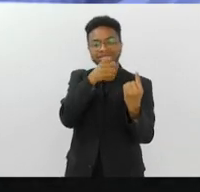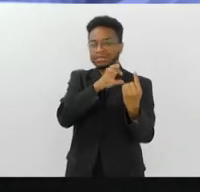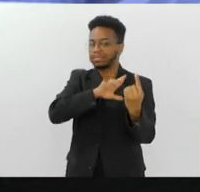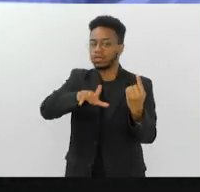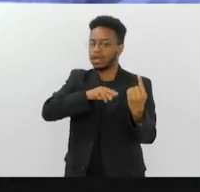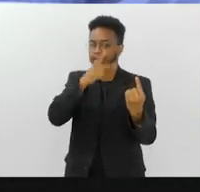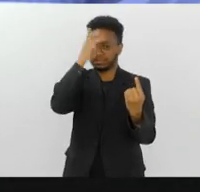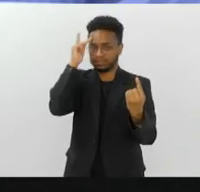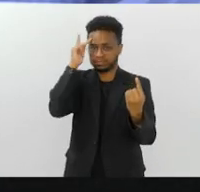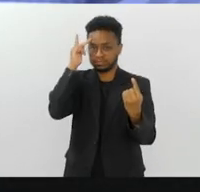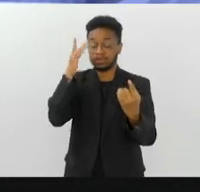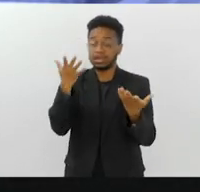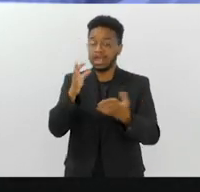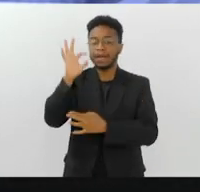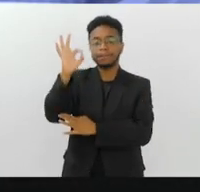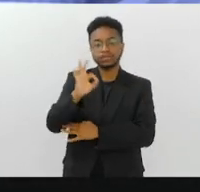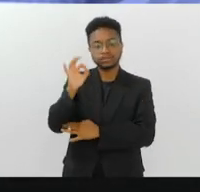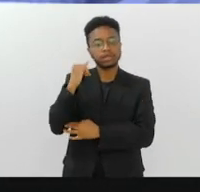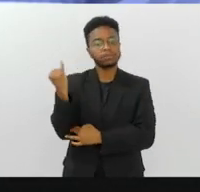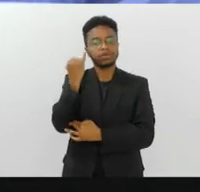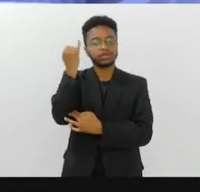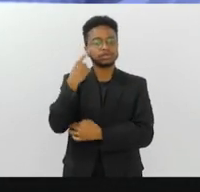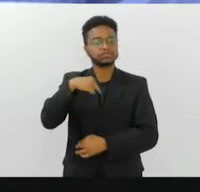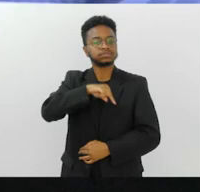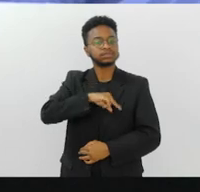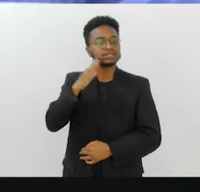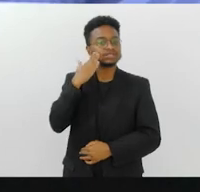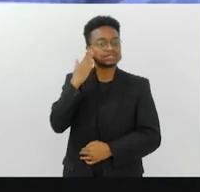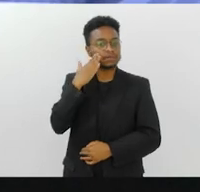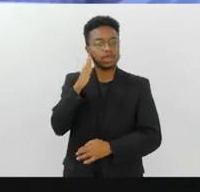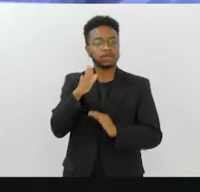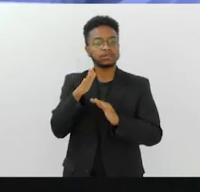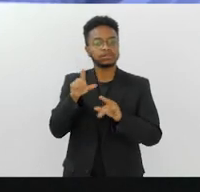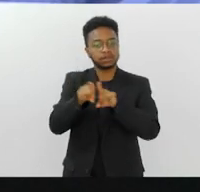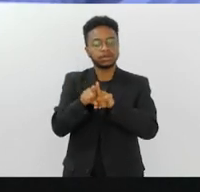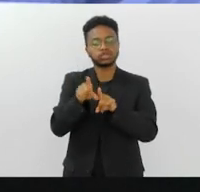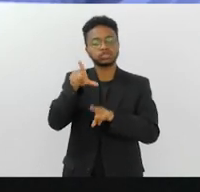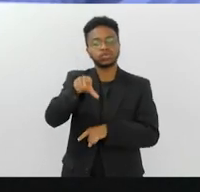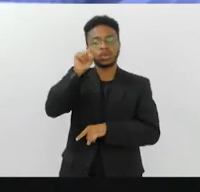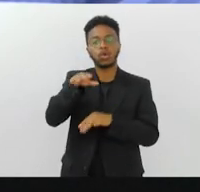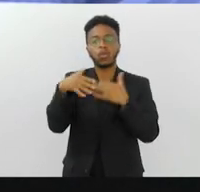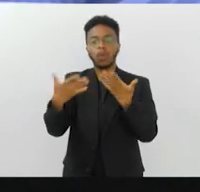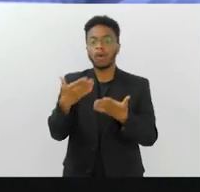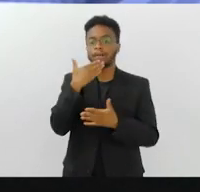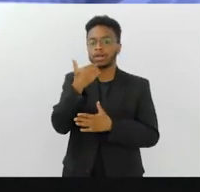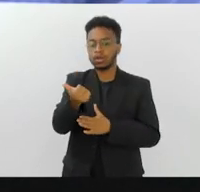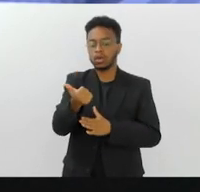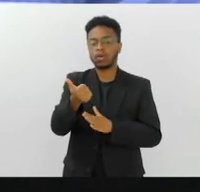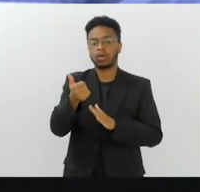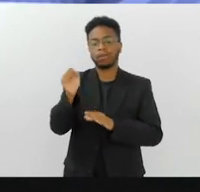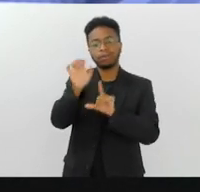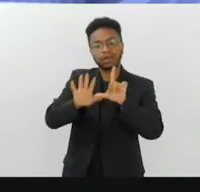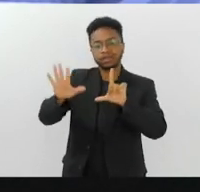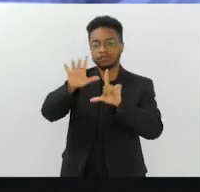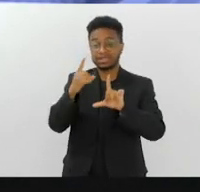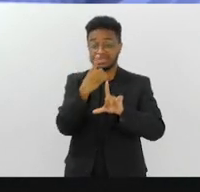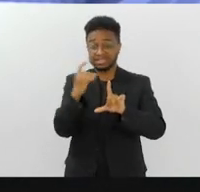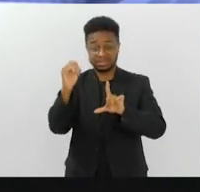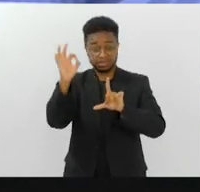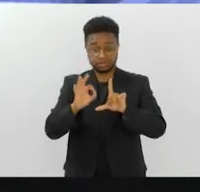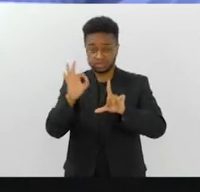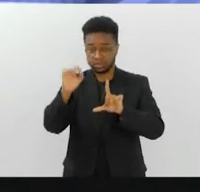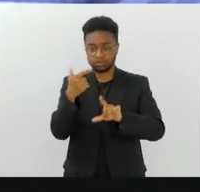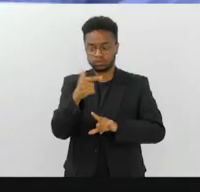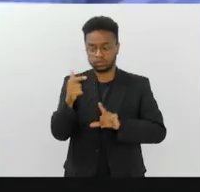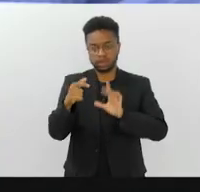percentual ele é muito importante paraa escolha do melhor software ele não é 100% nunca vai ser 100%